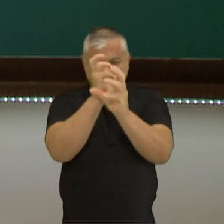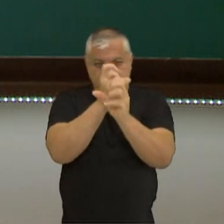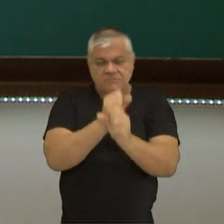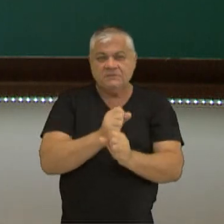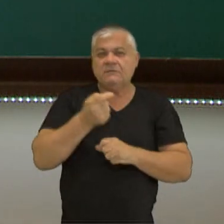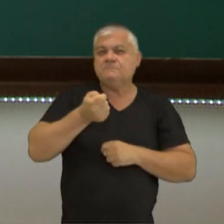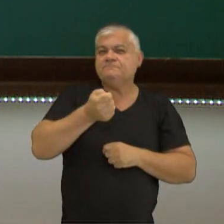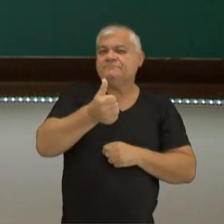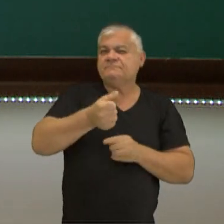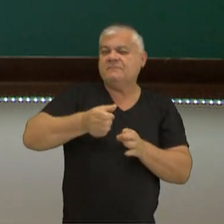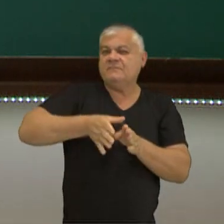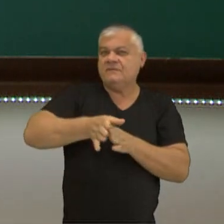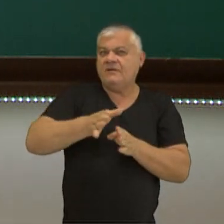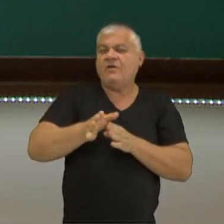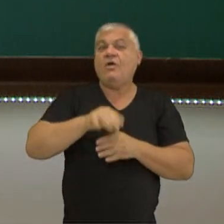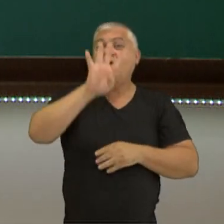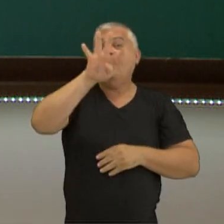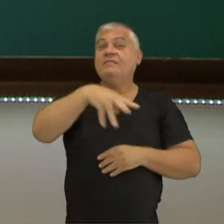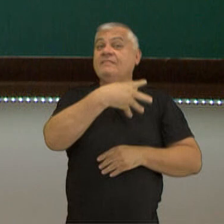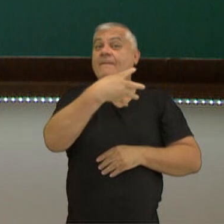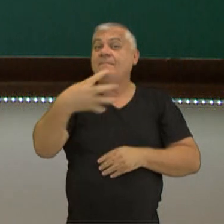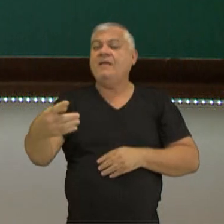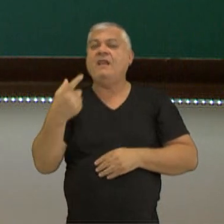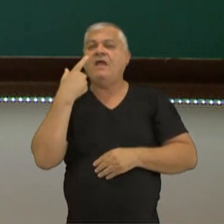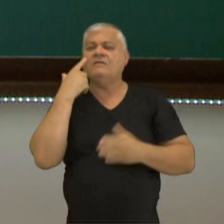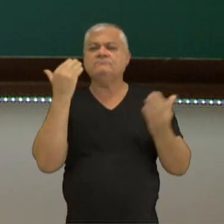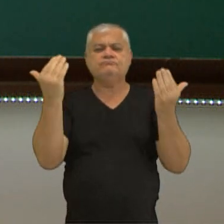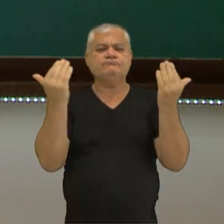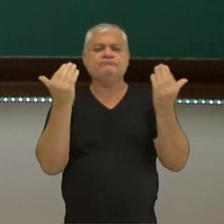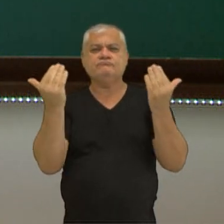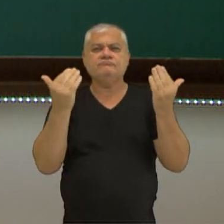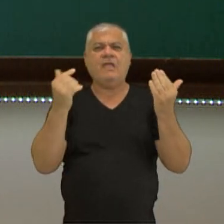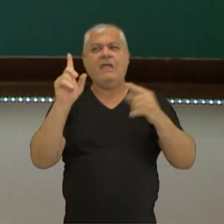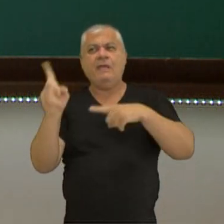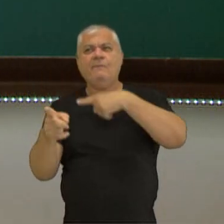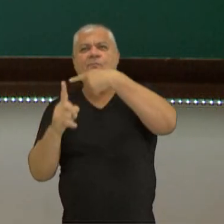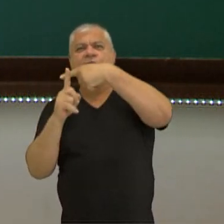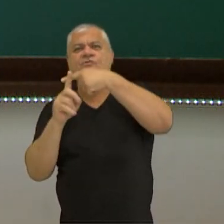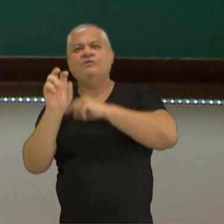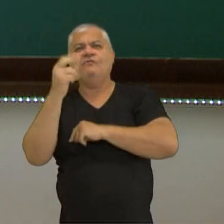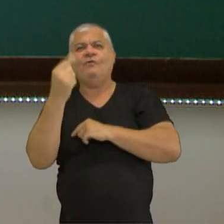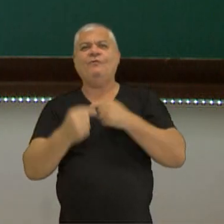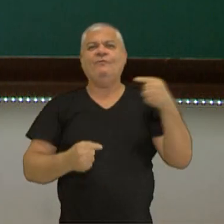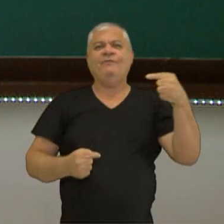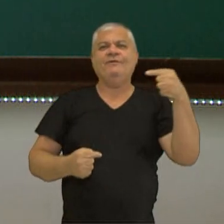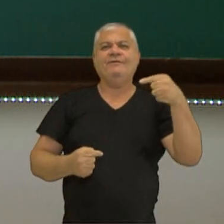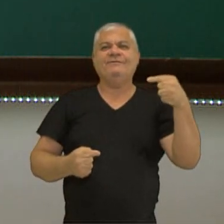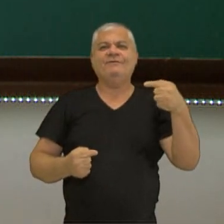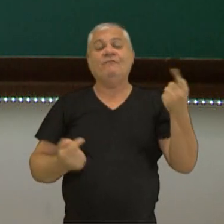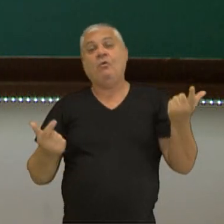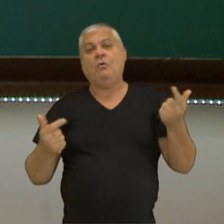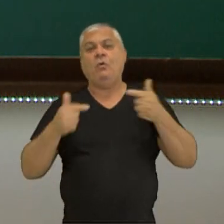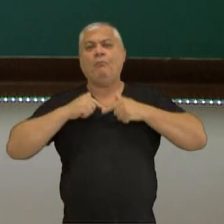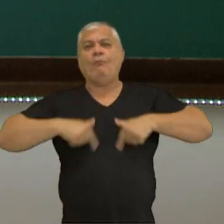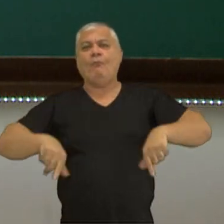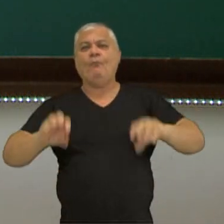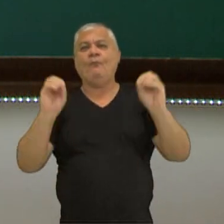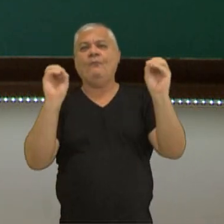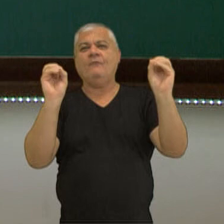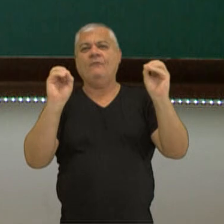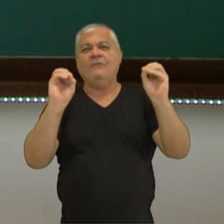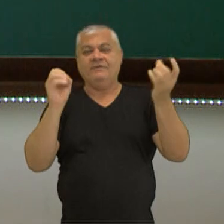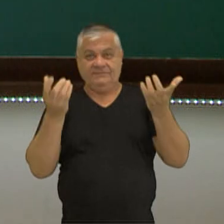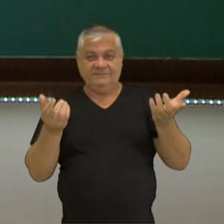que eu dou? Tabela, e vão verificar se esse orçamento é superavitário, deficitário ou neutro, ou para a gente